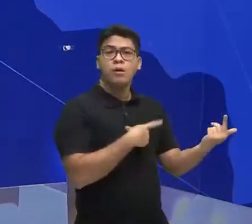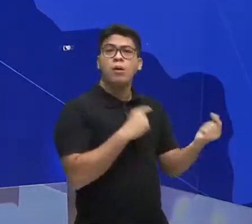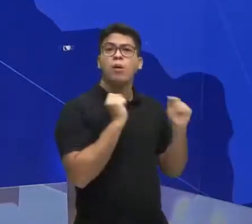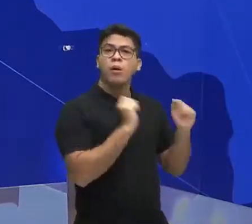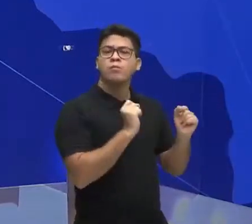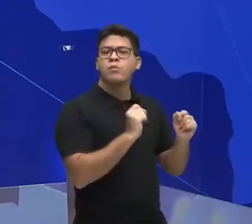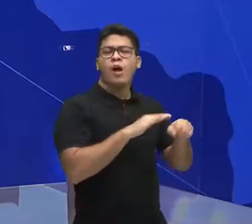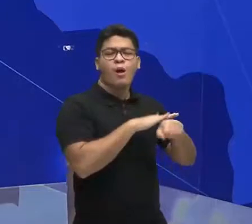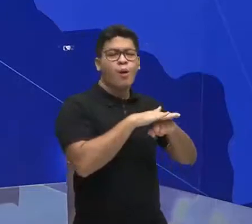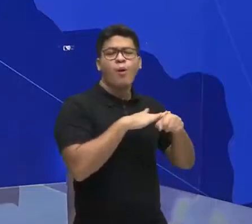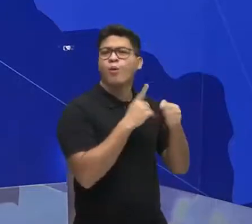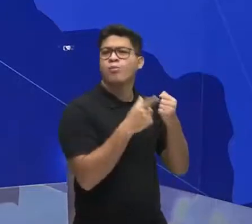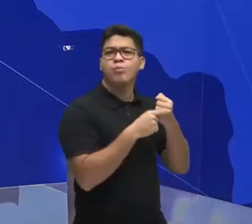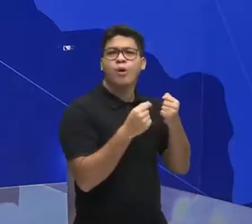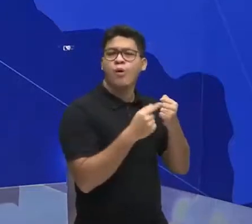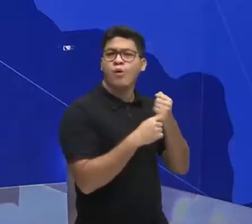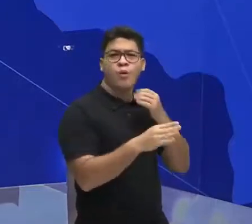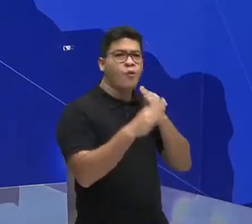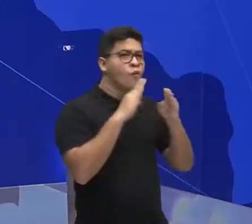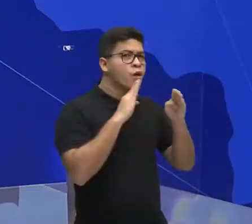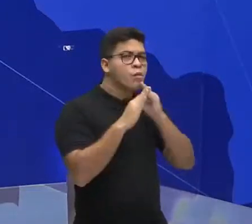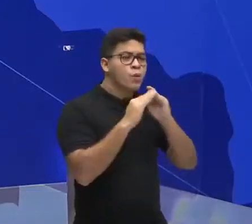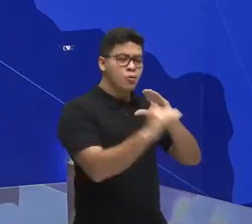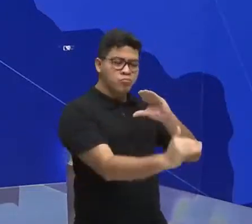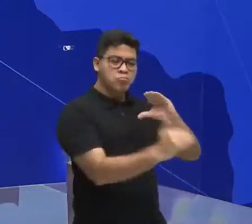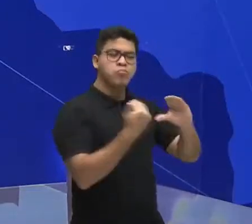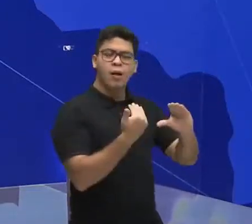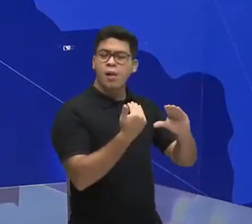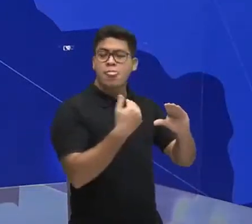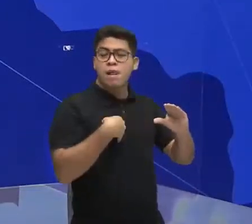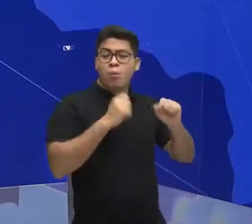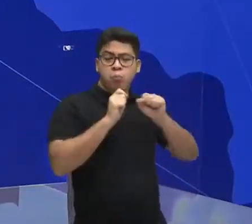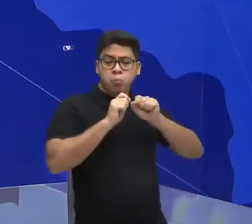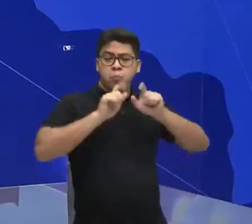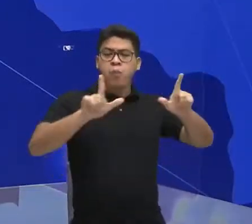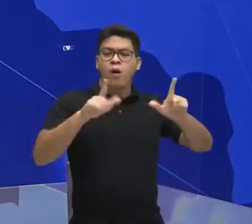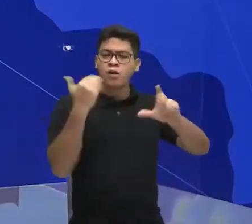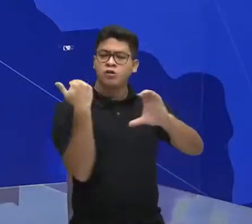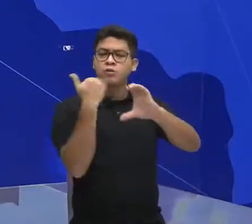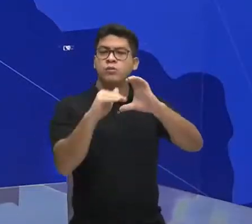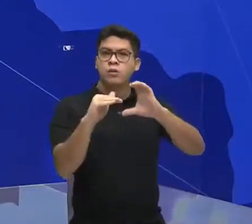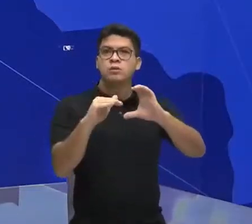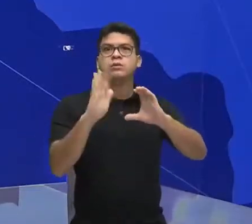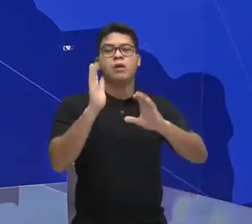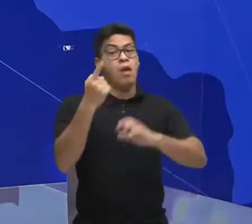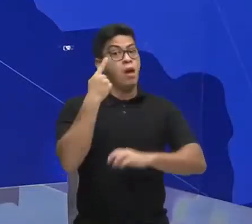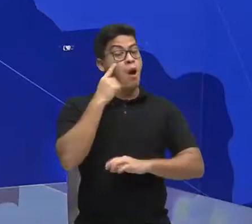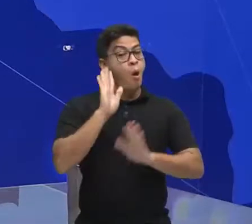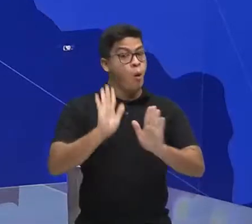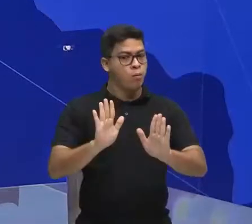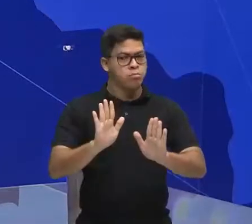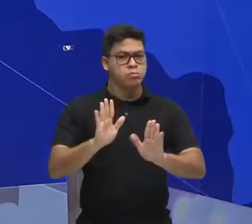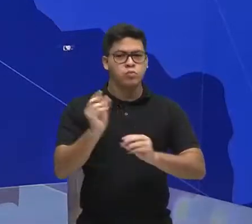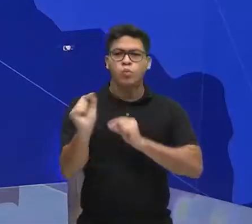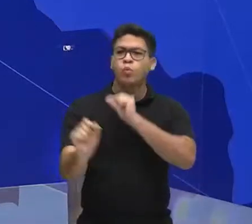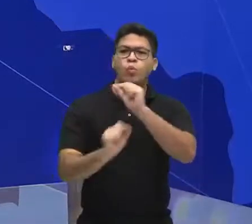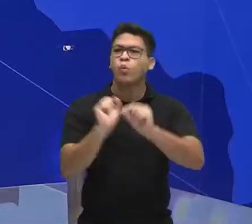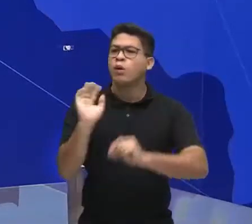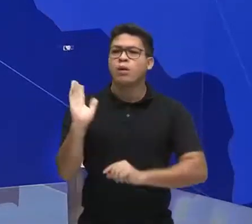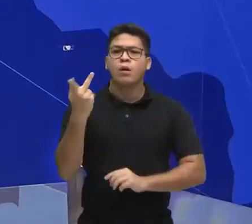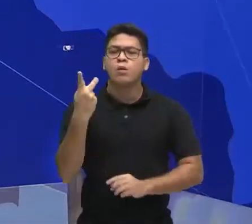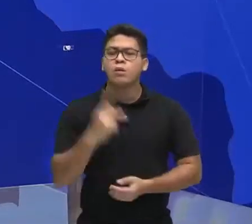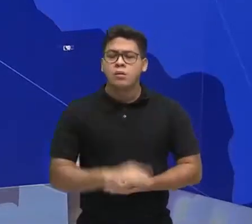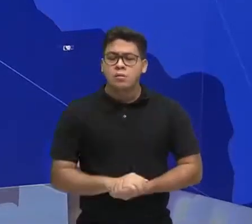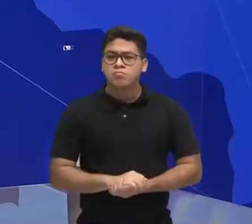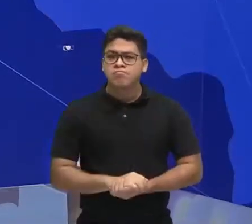de WhatsApp, no Facebook, alguém manda uma mensagem, alguém posta um status que a gente já sente um alarme, já chega lá e o que está acontecendo? Porque a